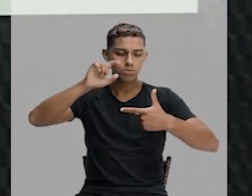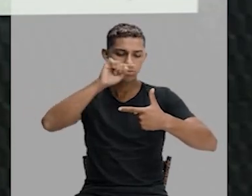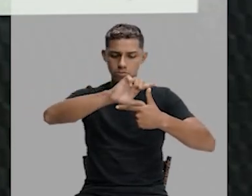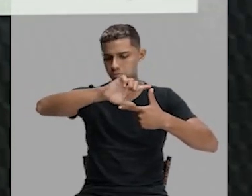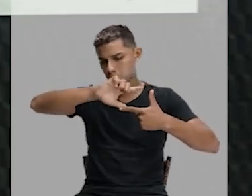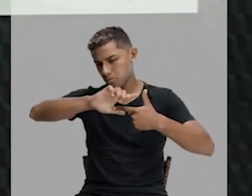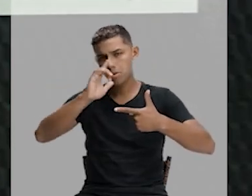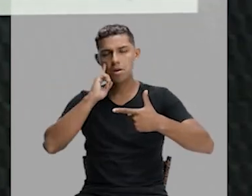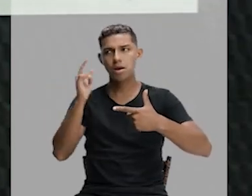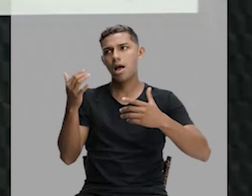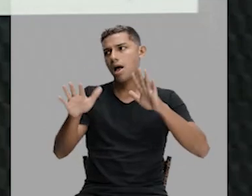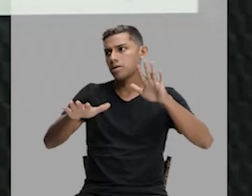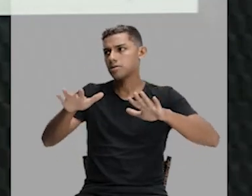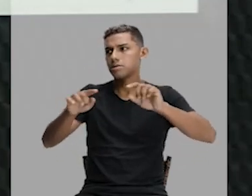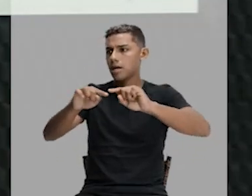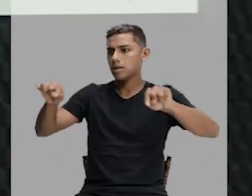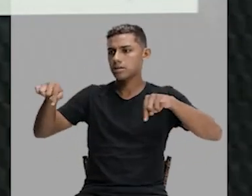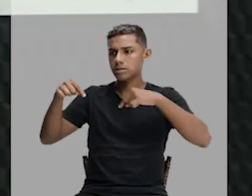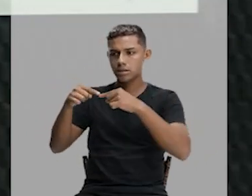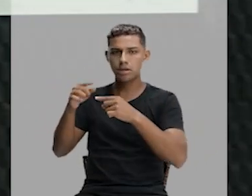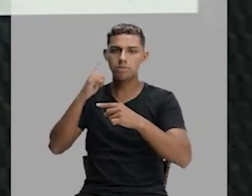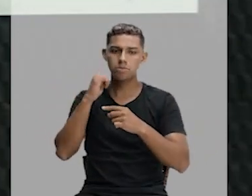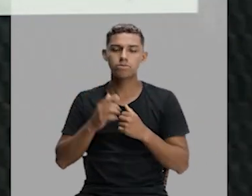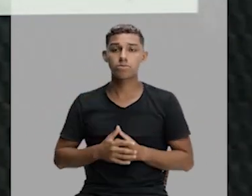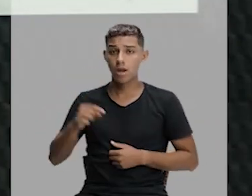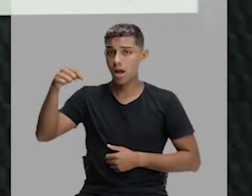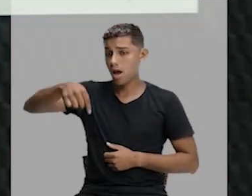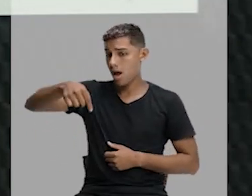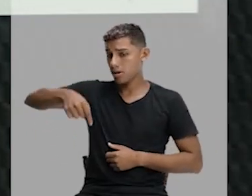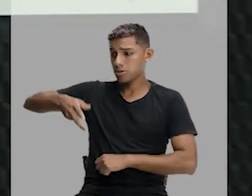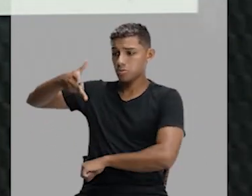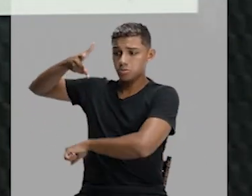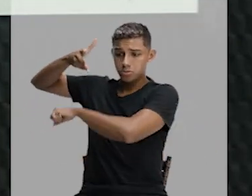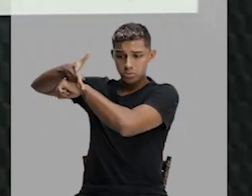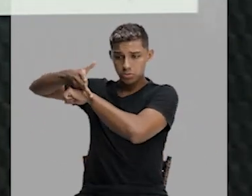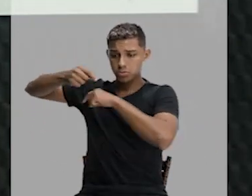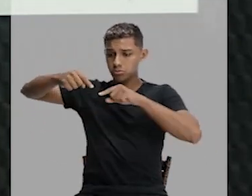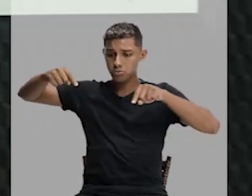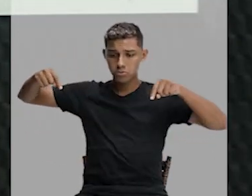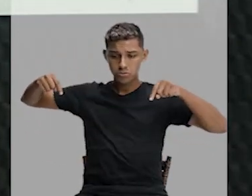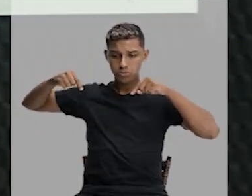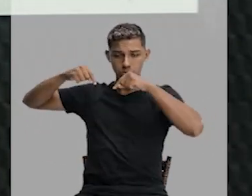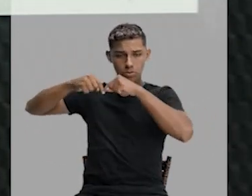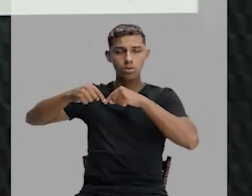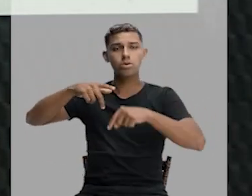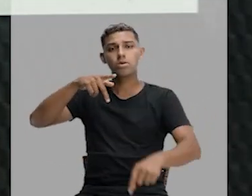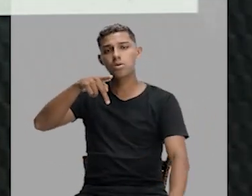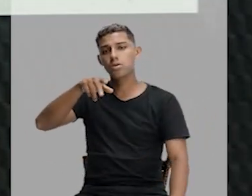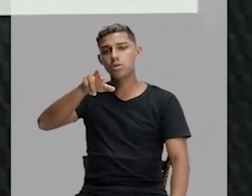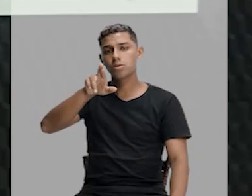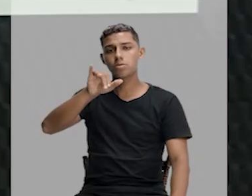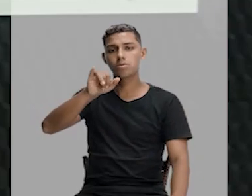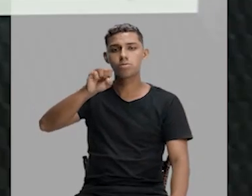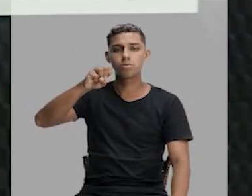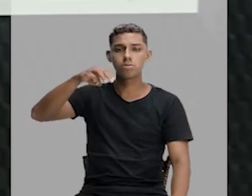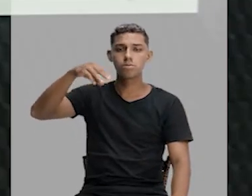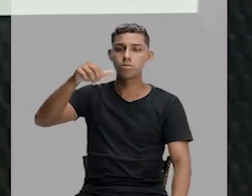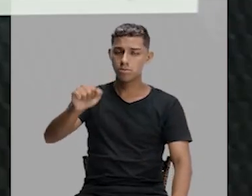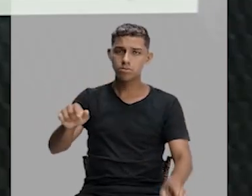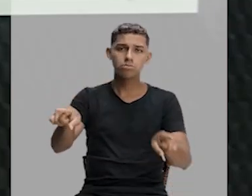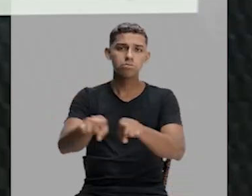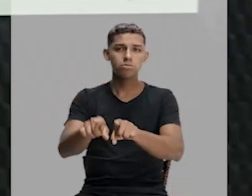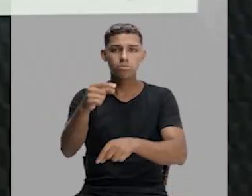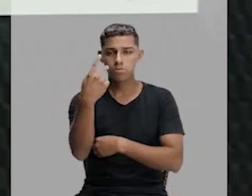dos quartos, eu estou aqui no estúdio, esse estúdio aqui tem um formato de um prisma, de um paralelepípedo. Provavelmente, aí o quarto onde vocês estão também